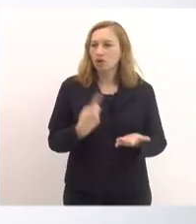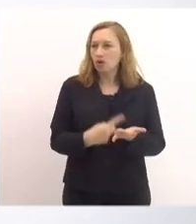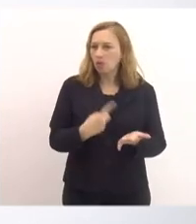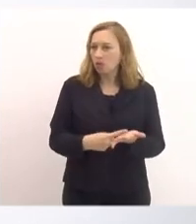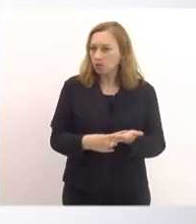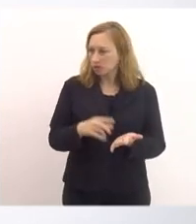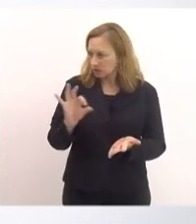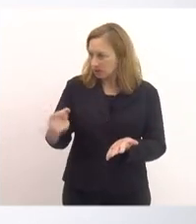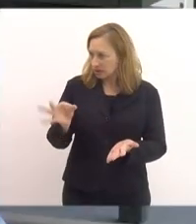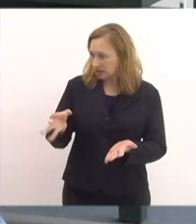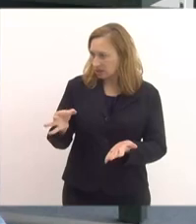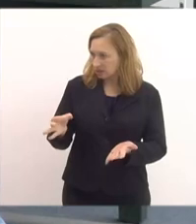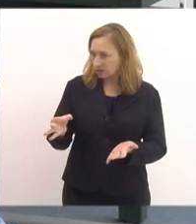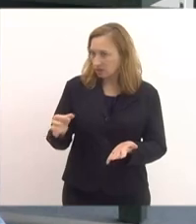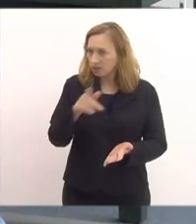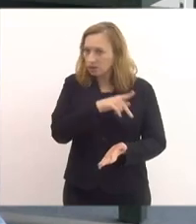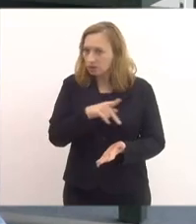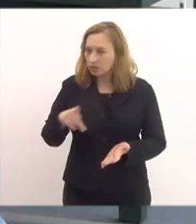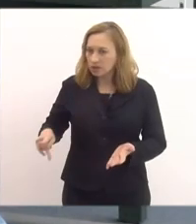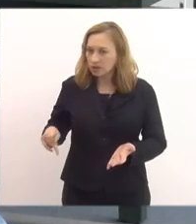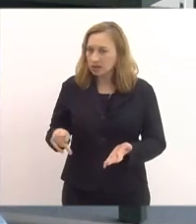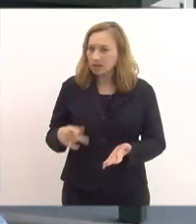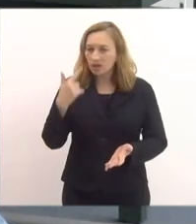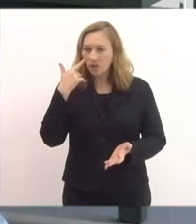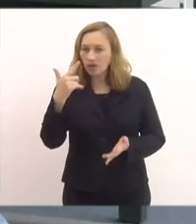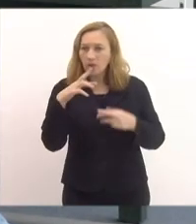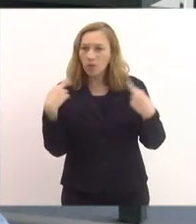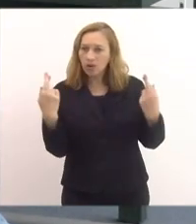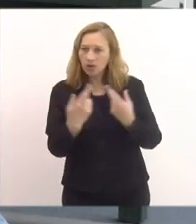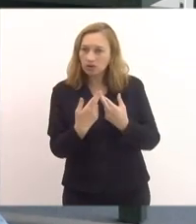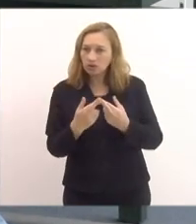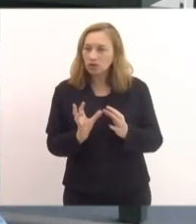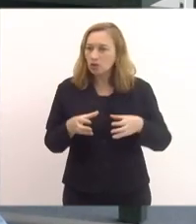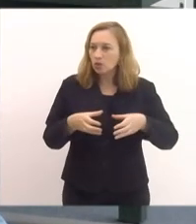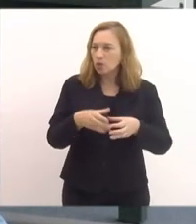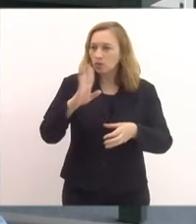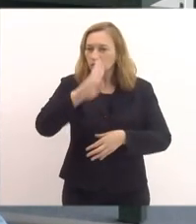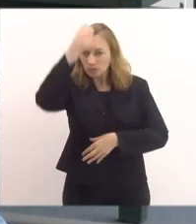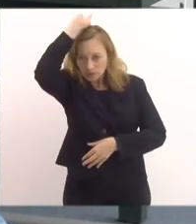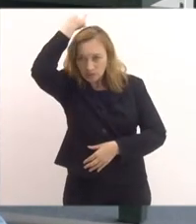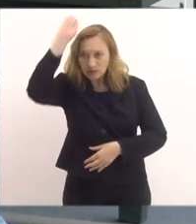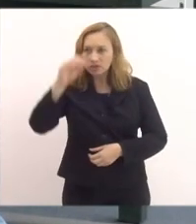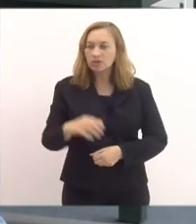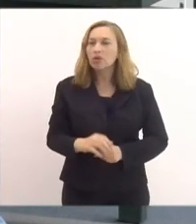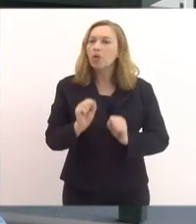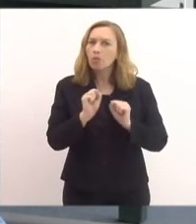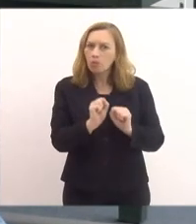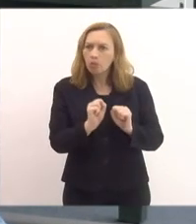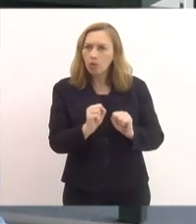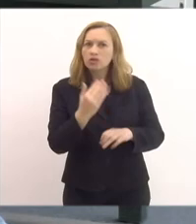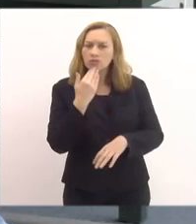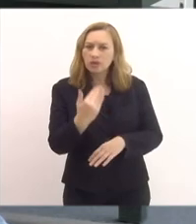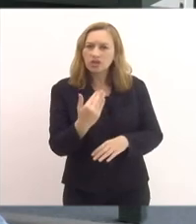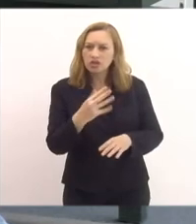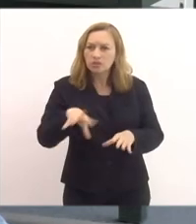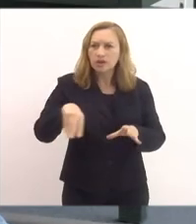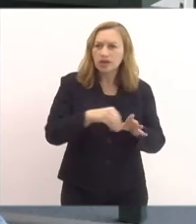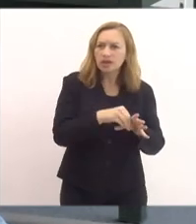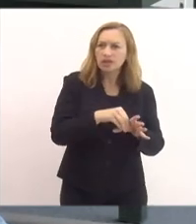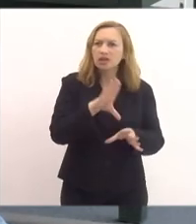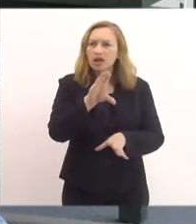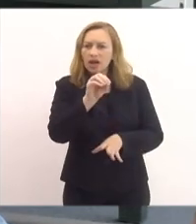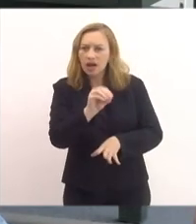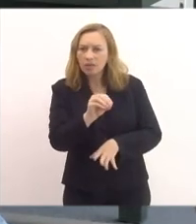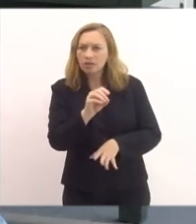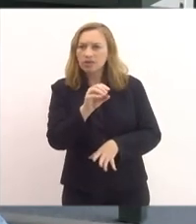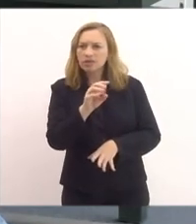que o presidente busca a reunião. Sim, e o Corpo motorista de Bombeiros... Motorista e posso pedir para acrescentar o cabo técnico e